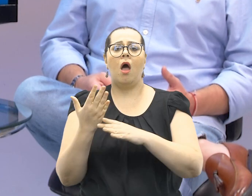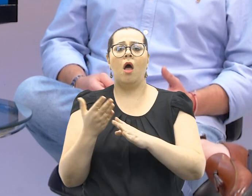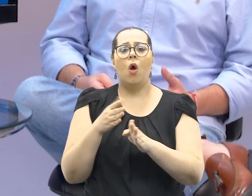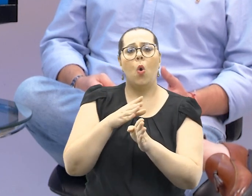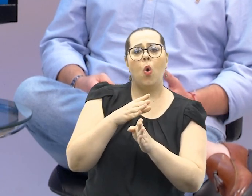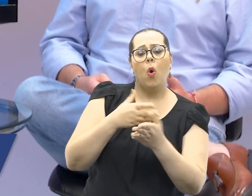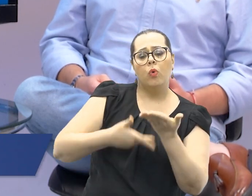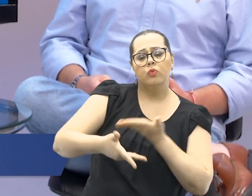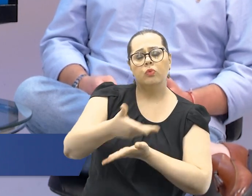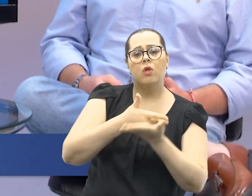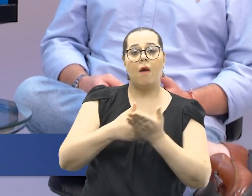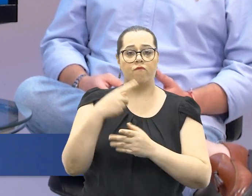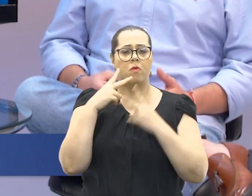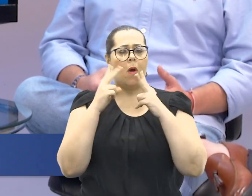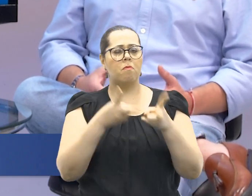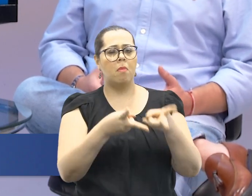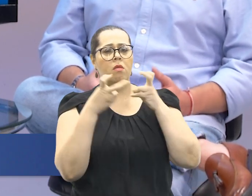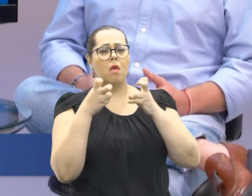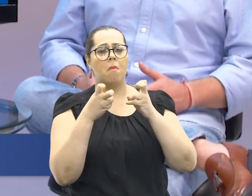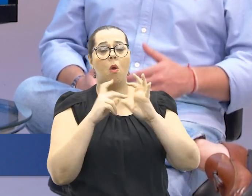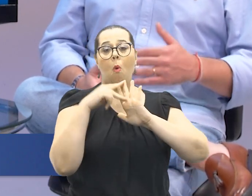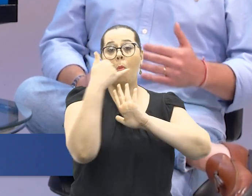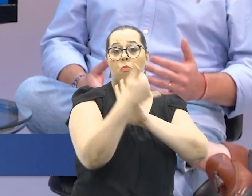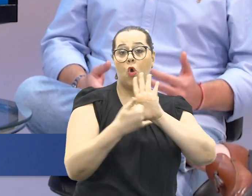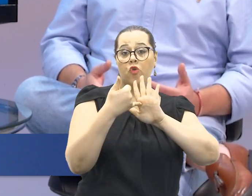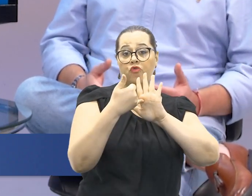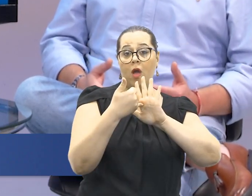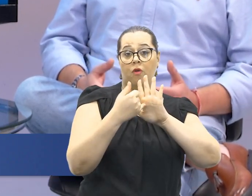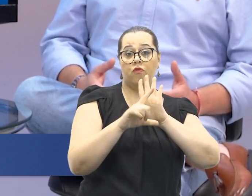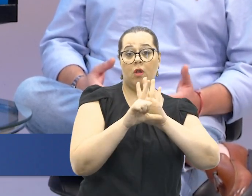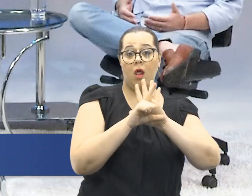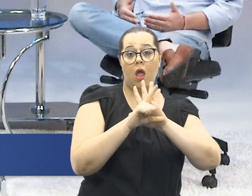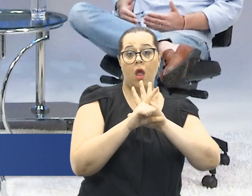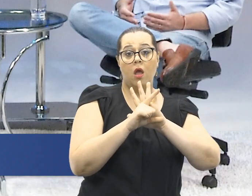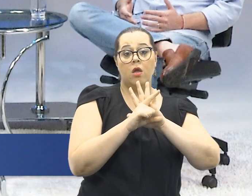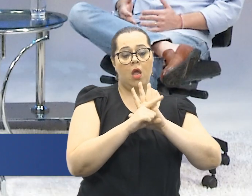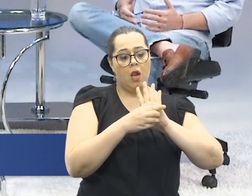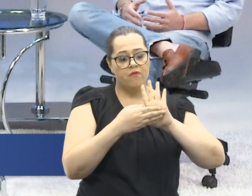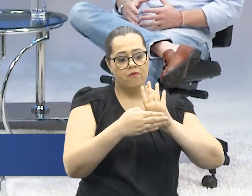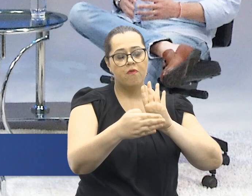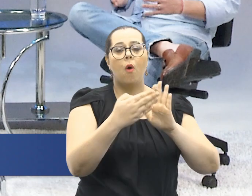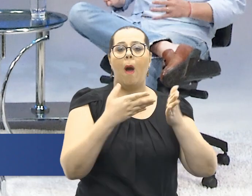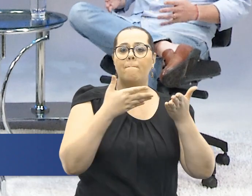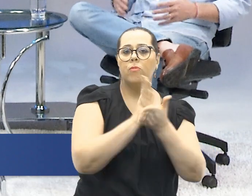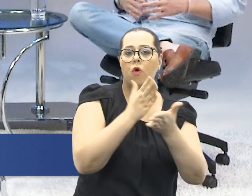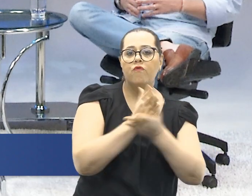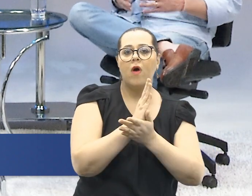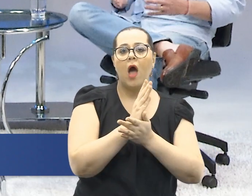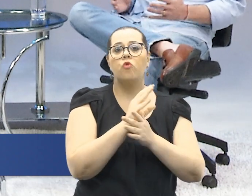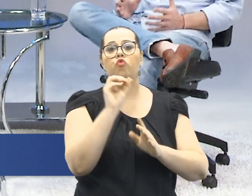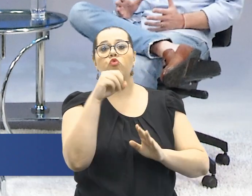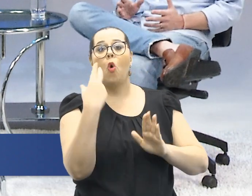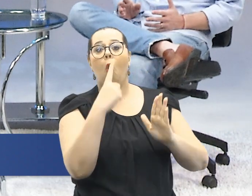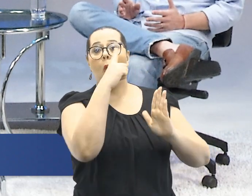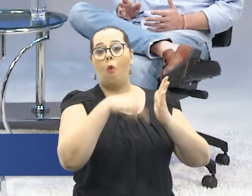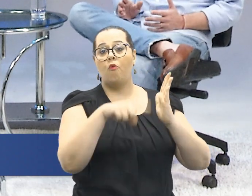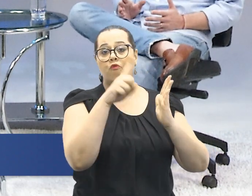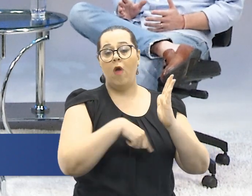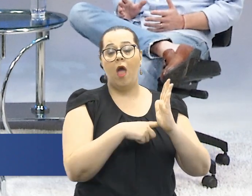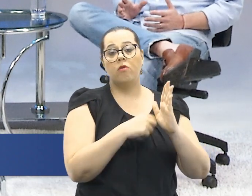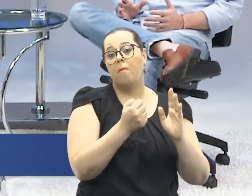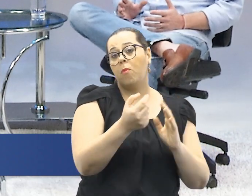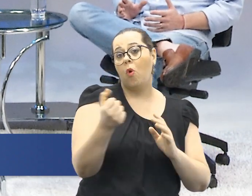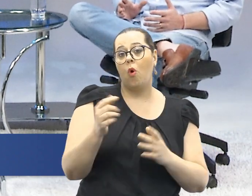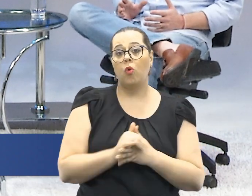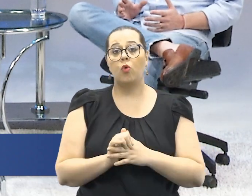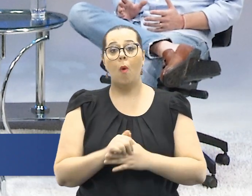que os projetos, a grande maioria, ou os vetos, são aprovados quase por unanimidade, ou por uma larga maioria. O presidente